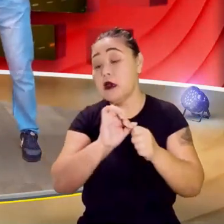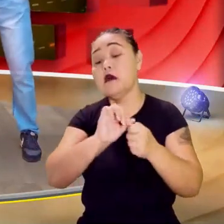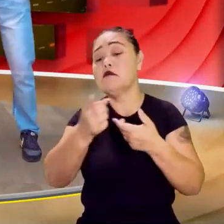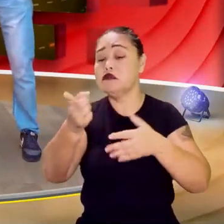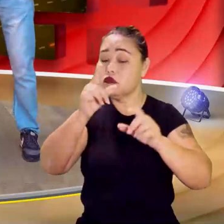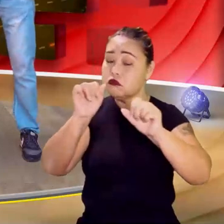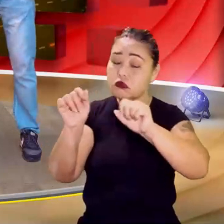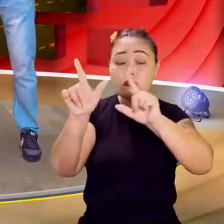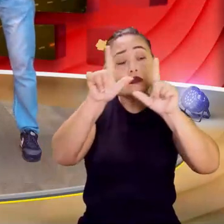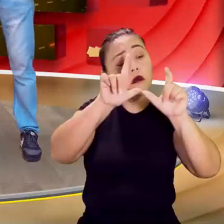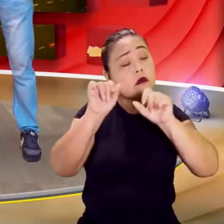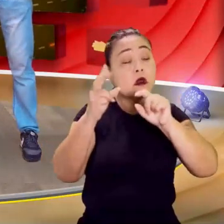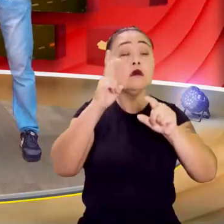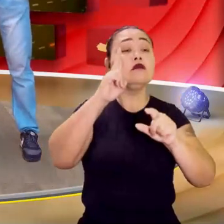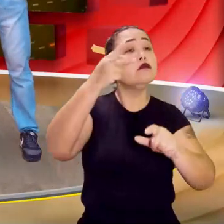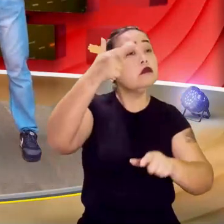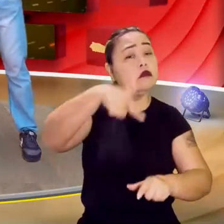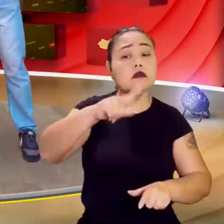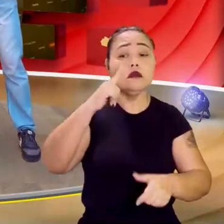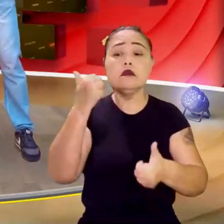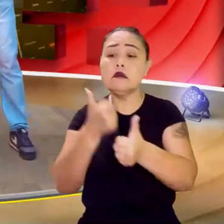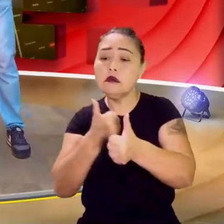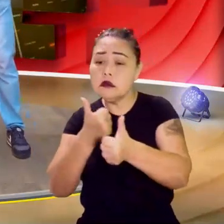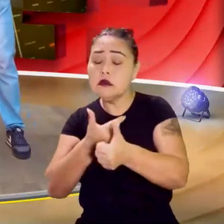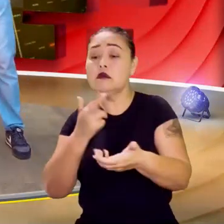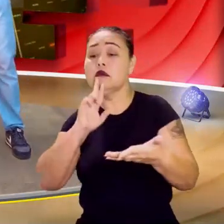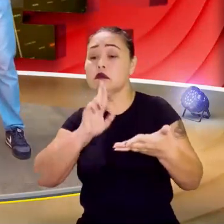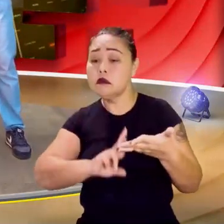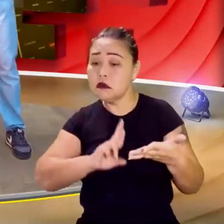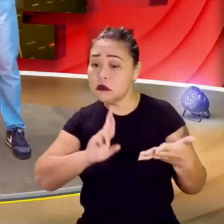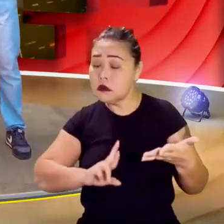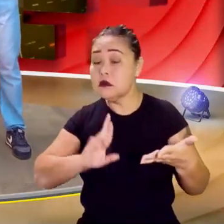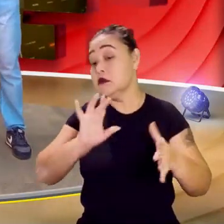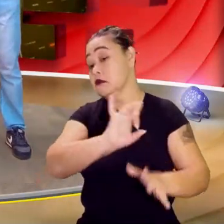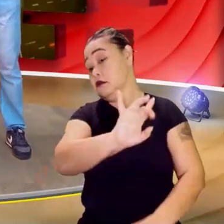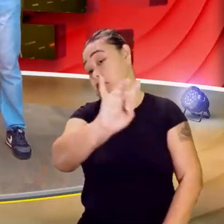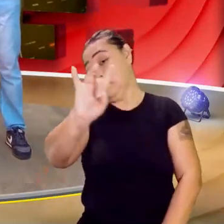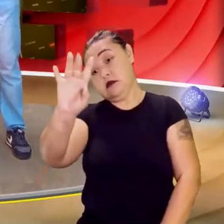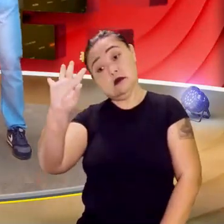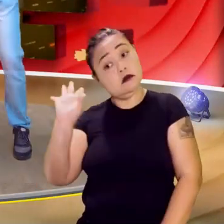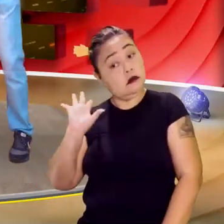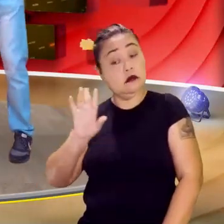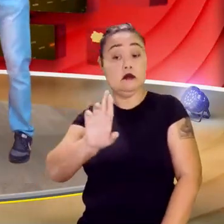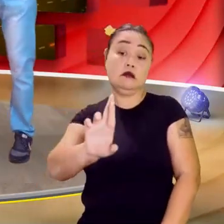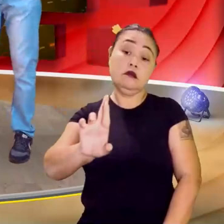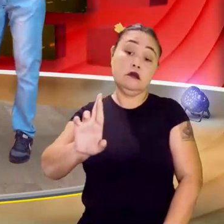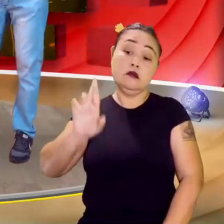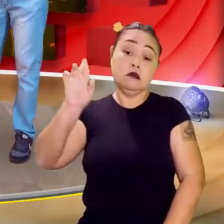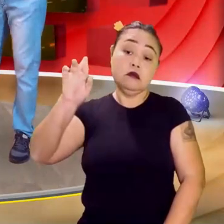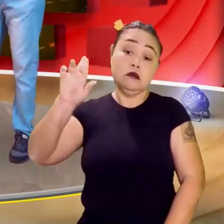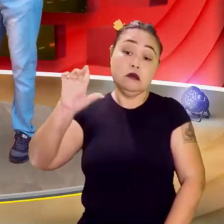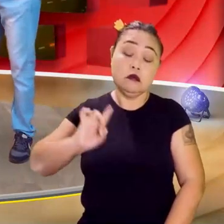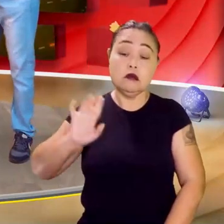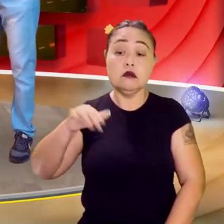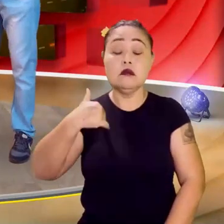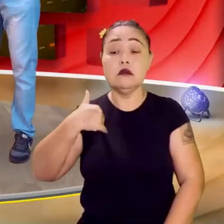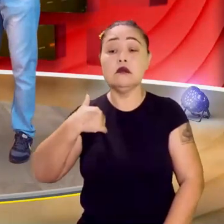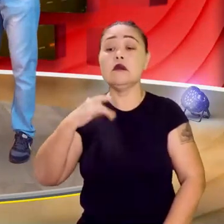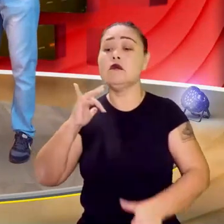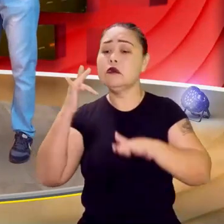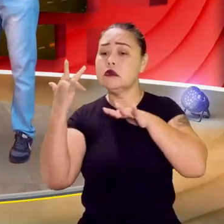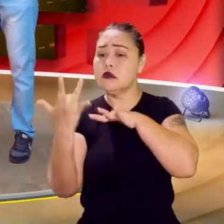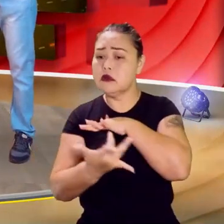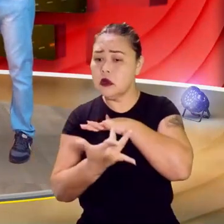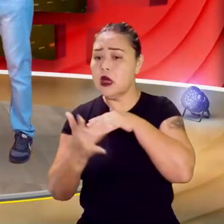voltar aí e tá olhando de novo, né? Tentando fazer, tentando resolver, aí vai de cada um, tá certo? Nas redes sociais tem